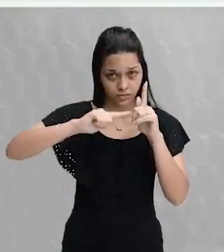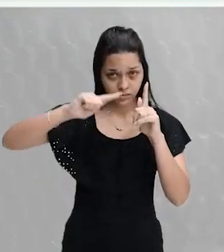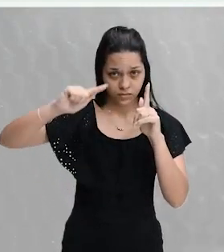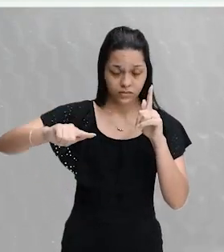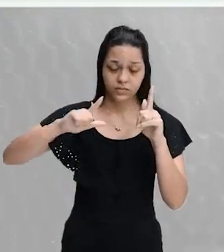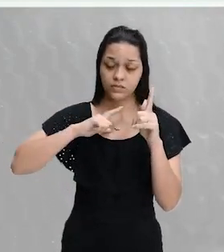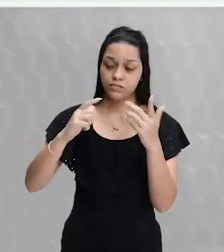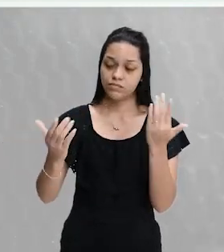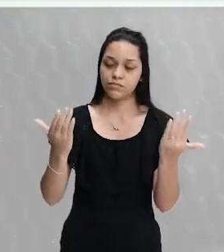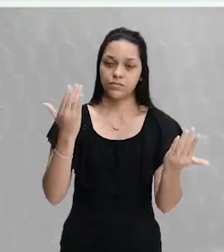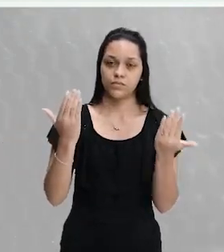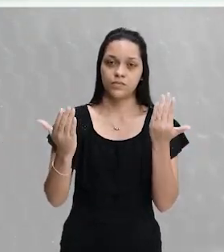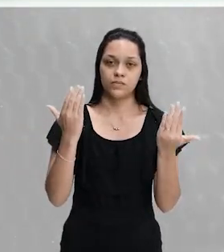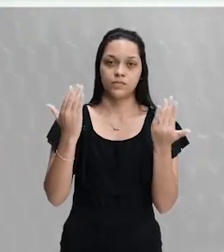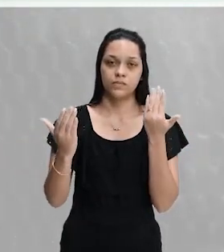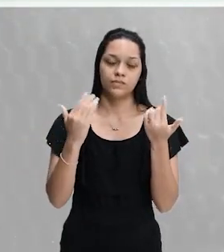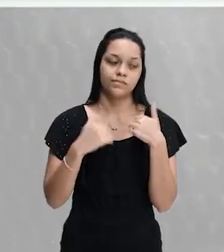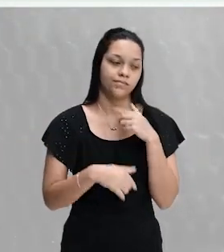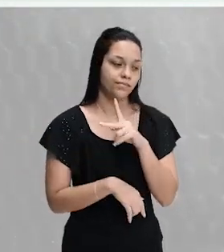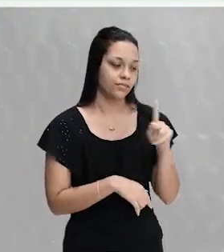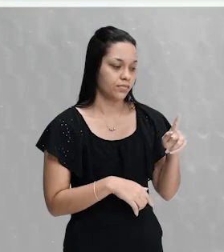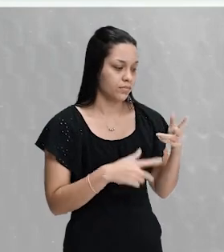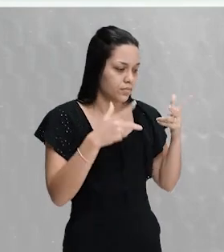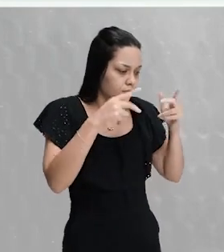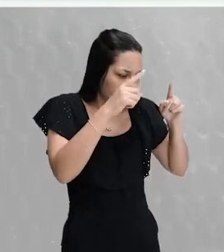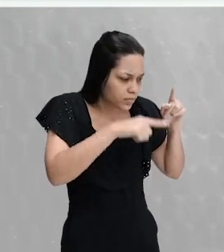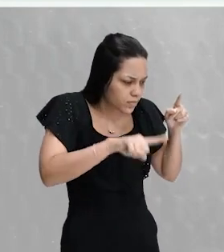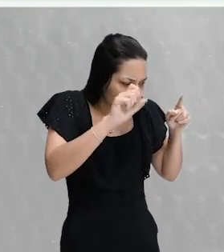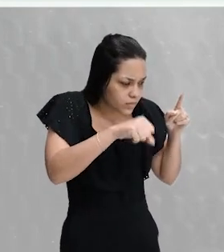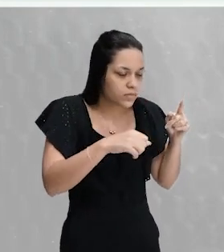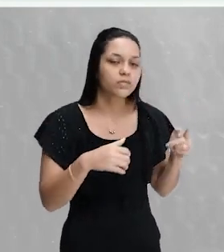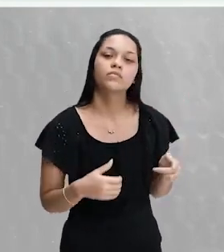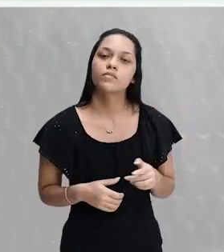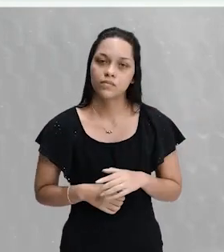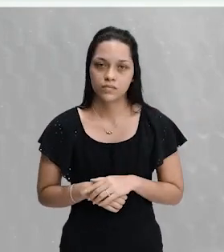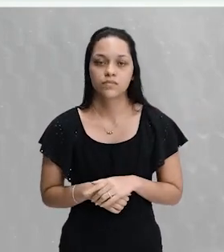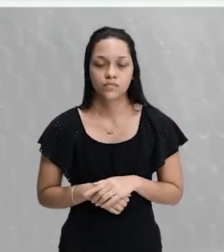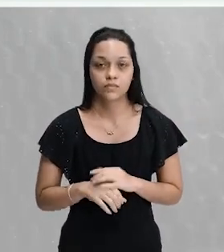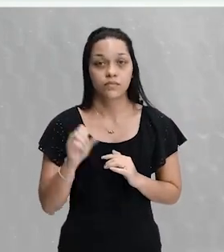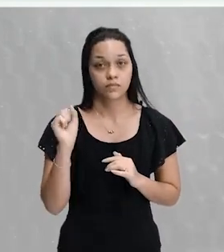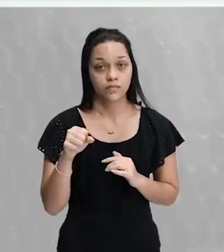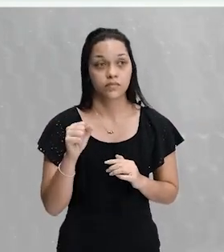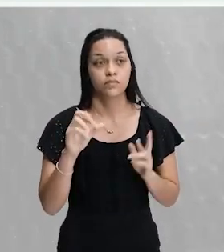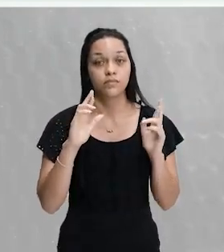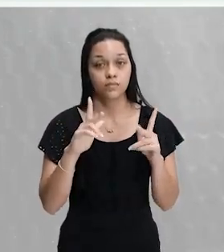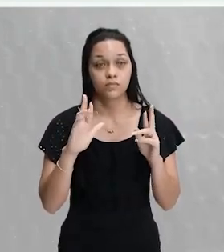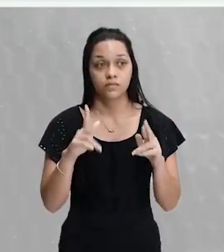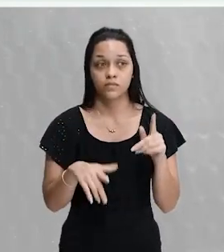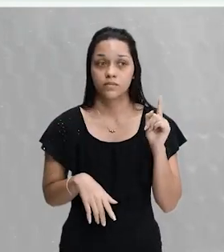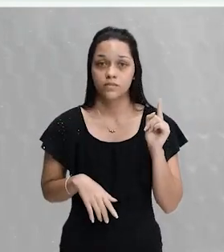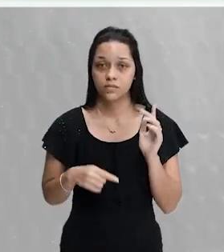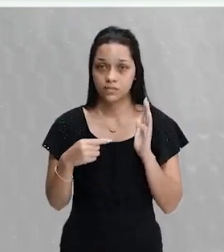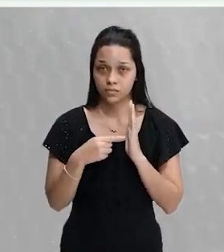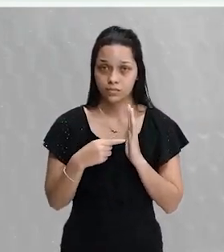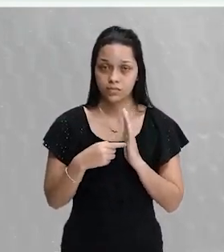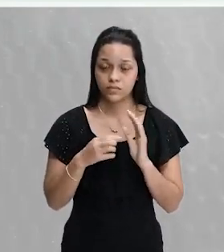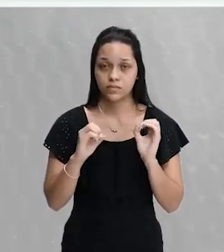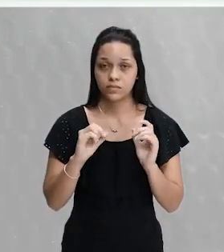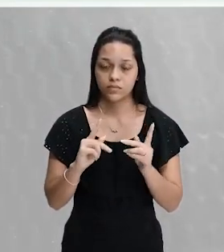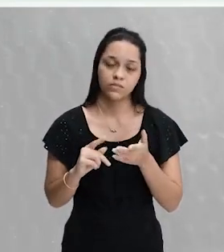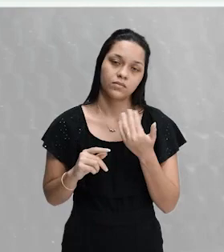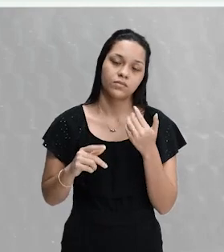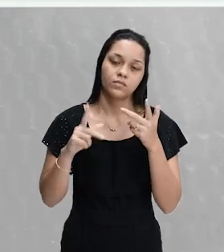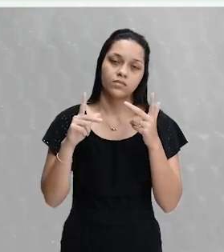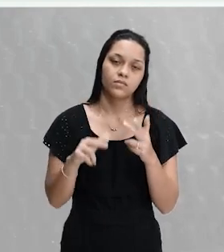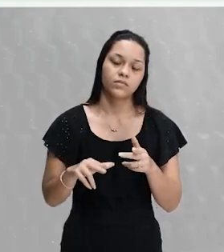fazer um comparativo. Ah, professor, não vai dar uma parábola? Vai. Mas a gente vai ver que dá uma parábola diferente dessa aqui. Tá? Então, vamos fazer